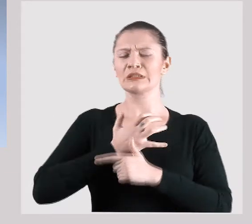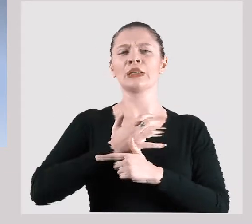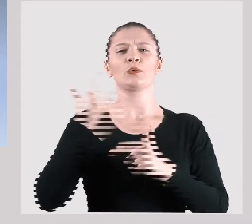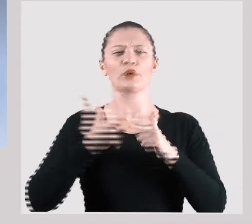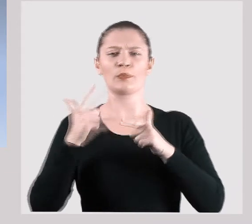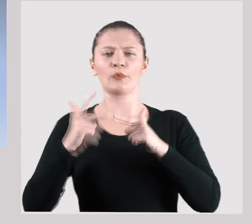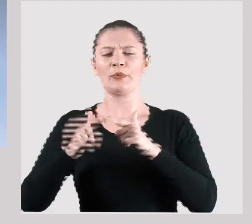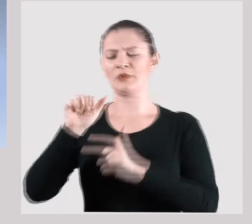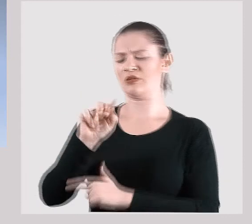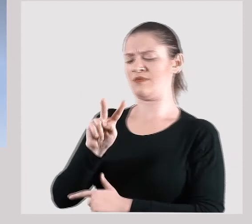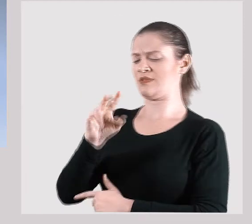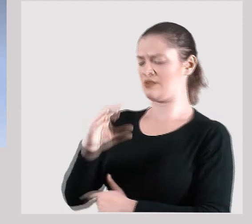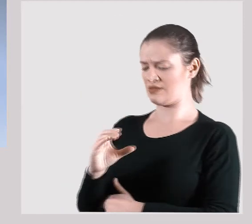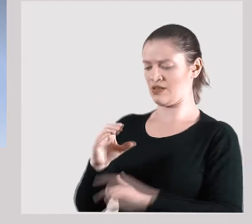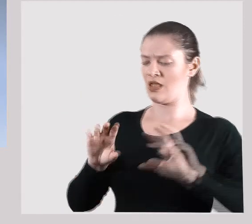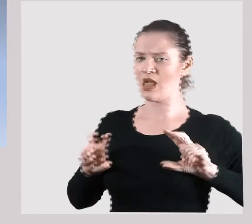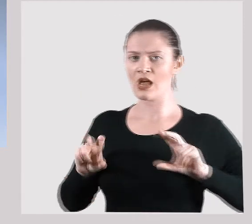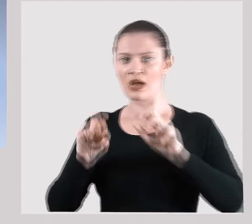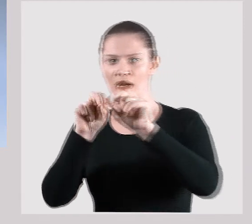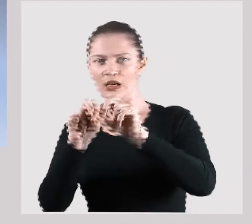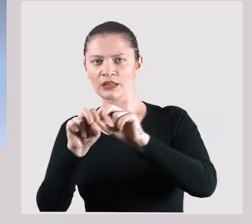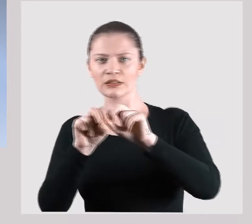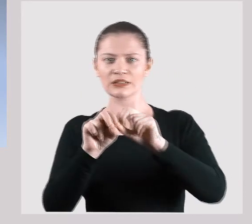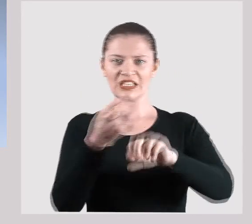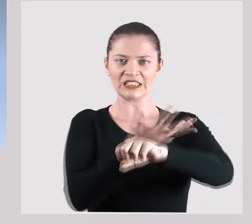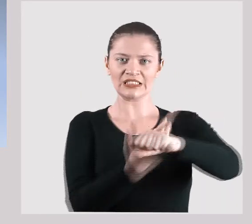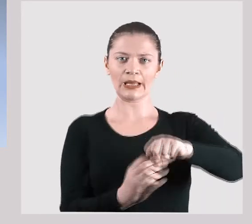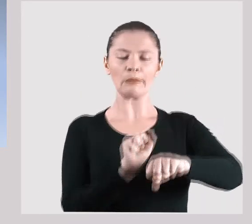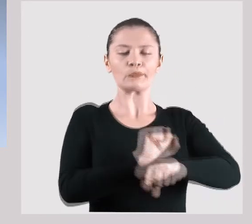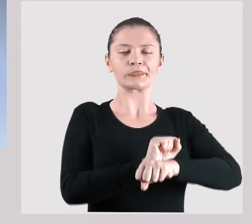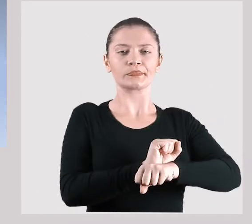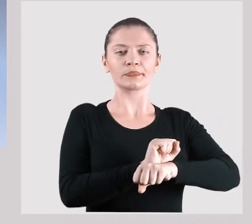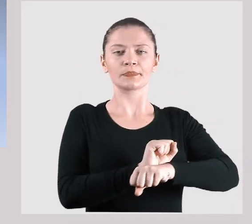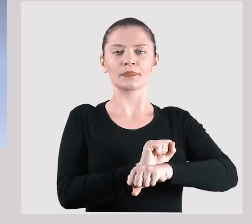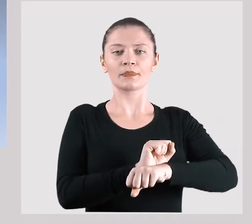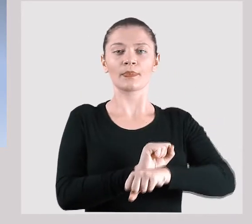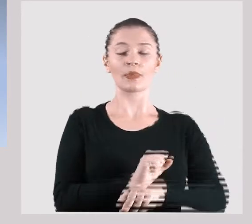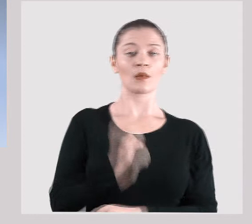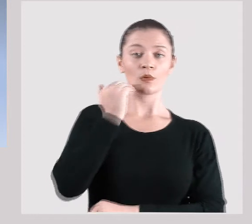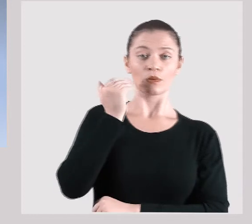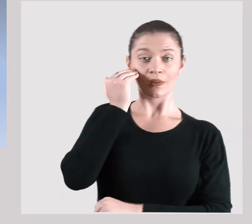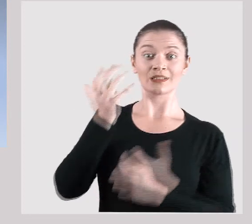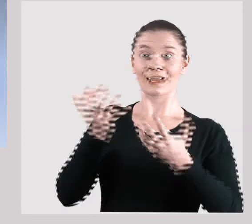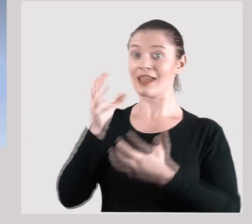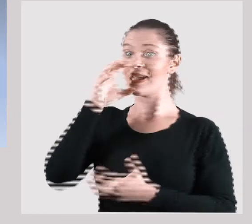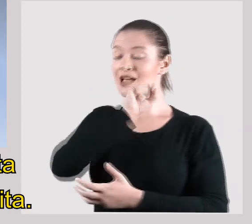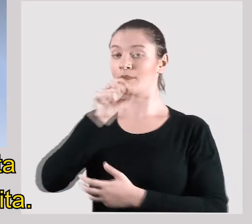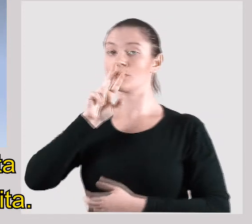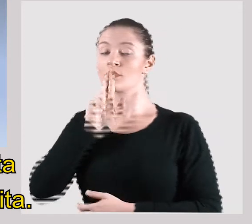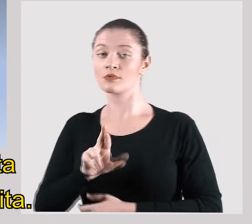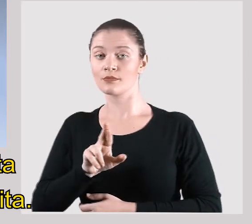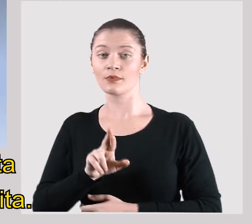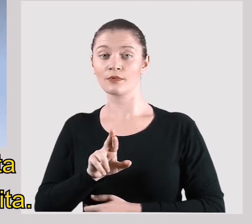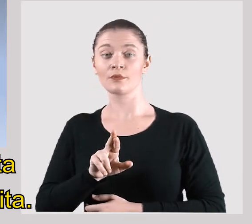trombose, dão câncer, né? Então dão uma série de problemas que os adolescentes, eles querem um resultado imediato e eles estão tendo acesso